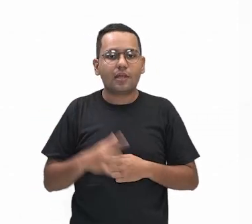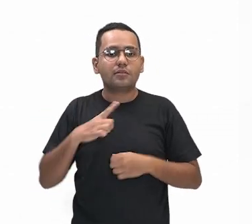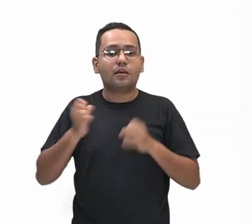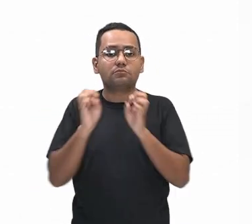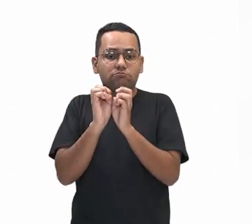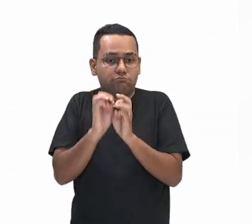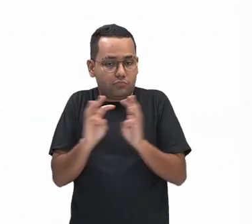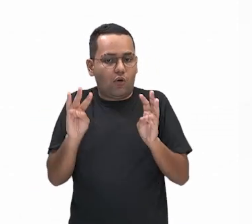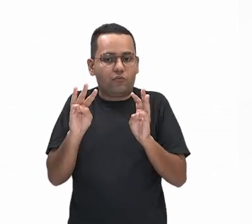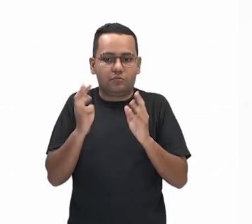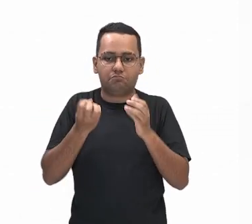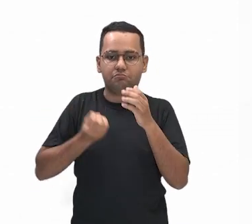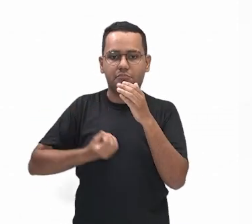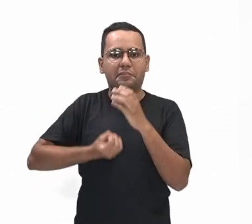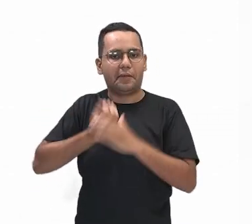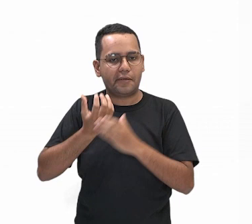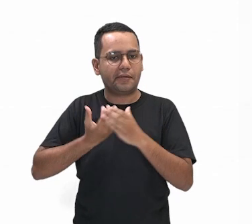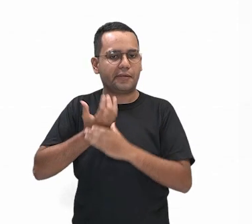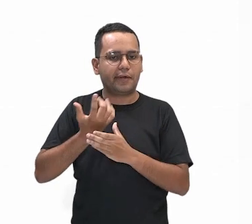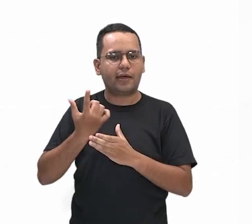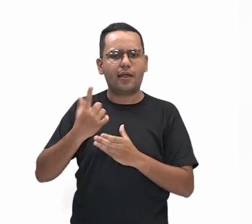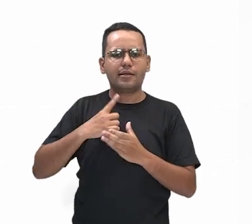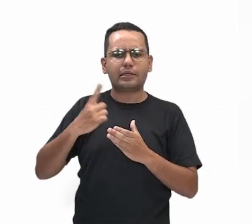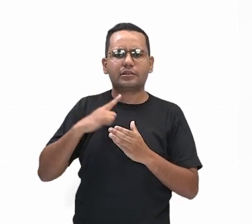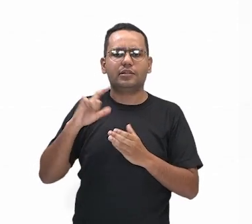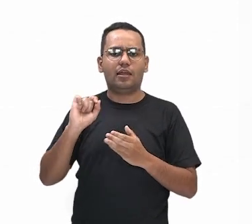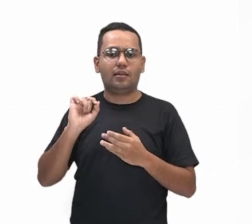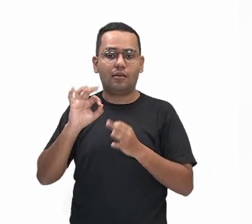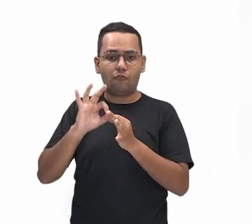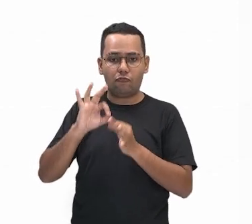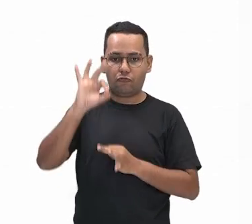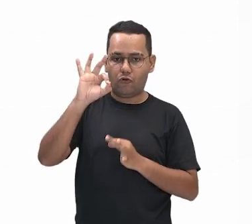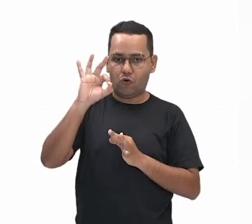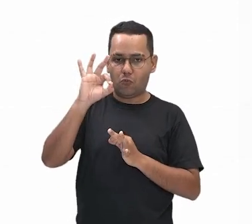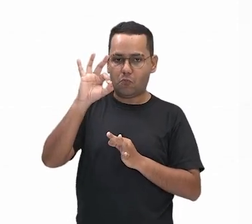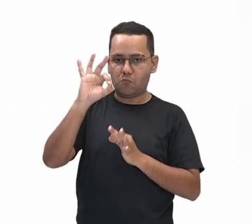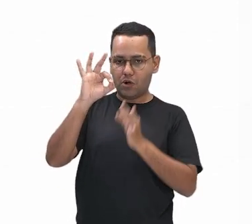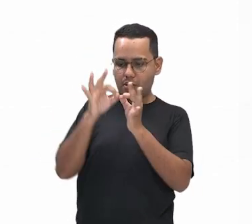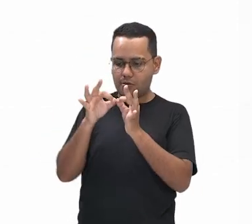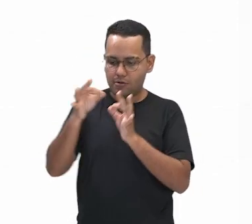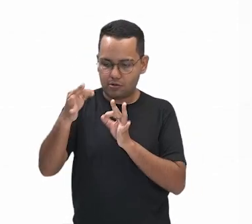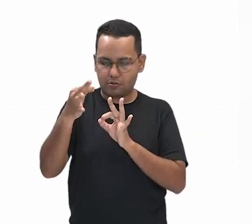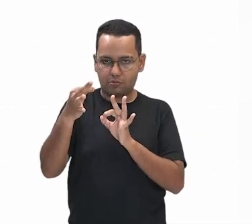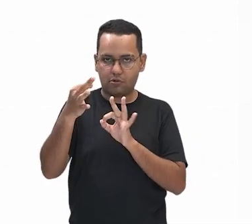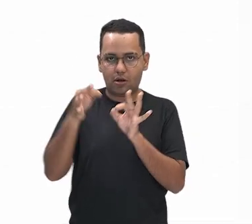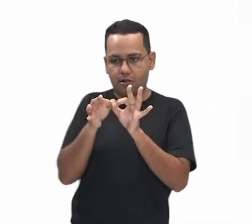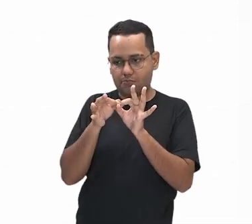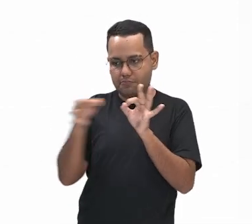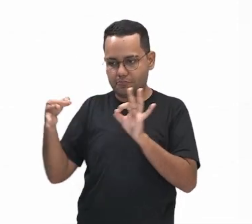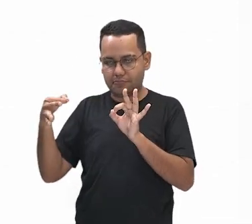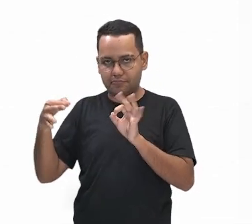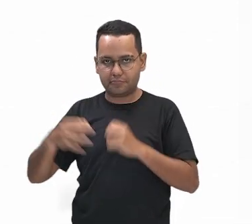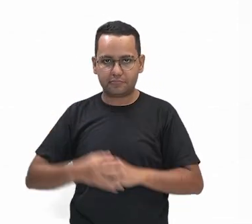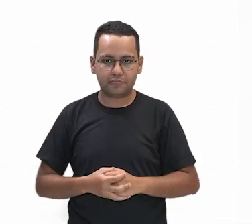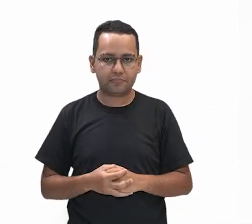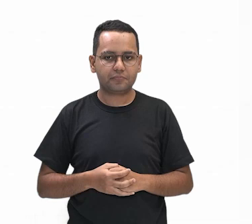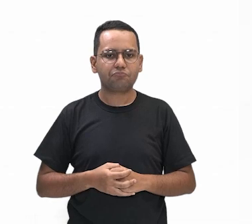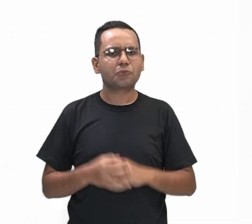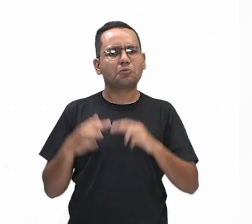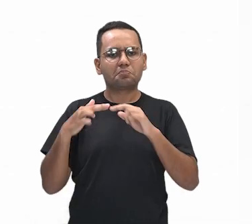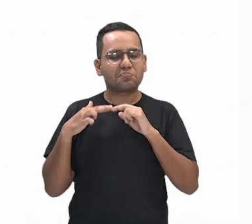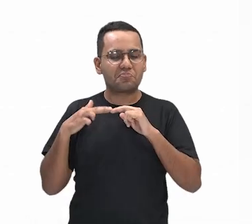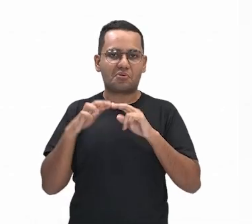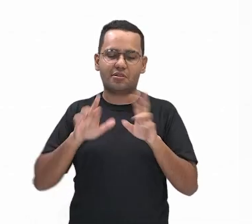criam imagens com a aparência de possuírem altura, largura e profundidade. Por isso que a gente fala 3D, porque